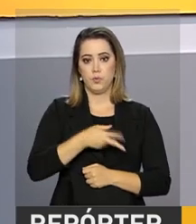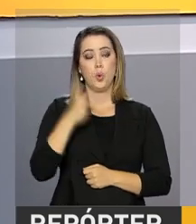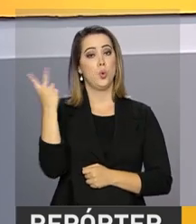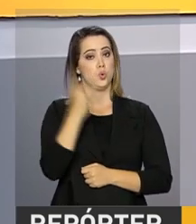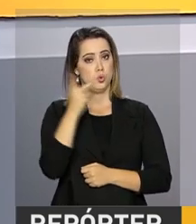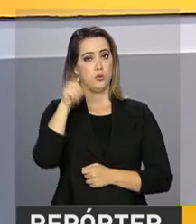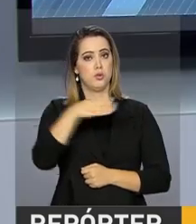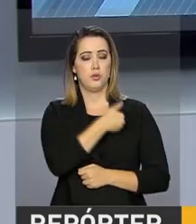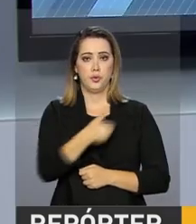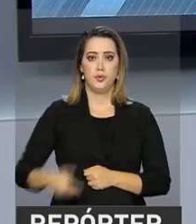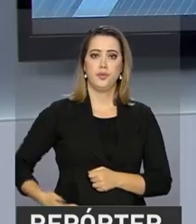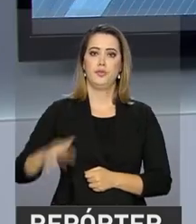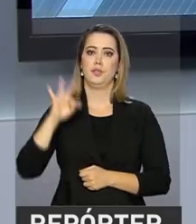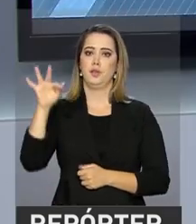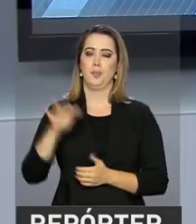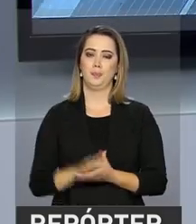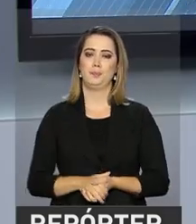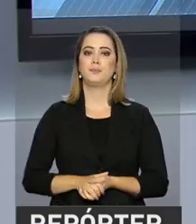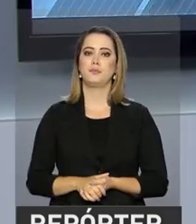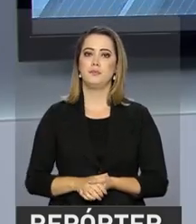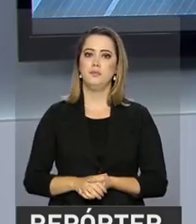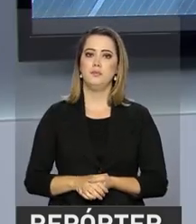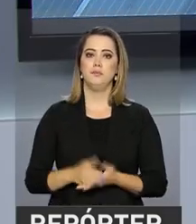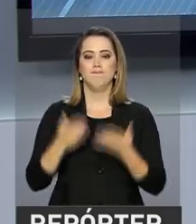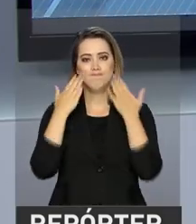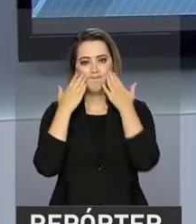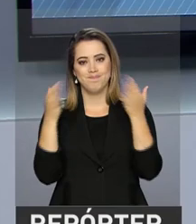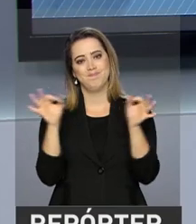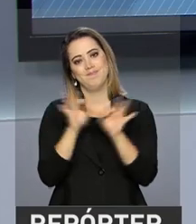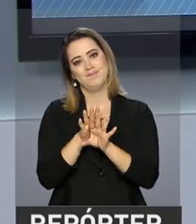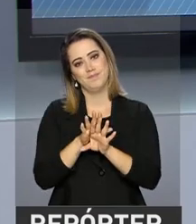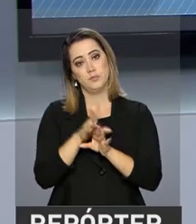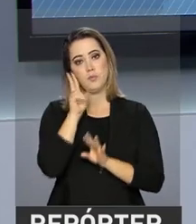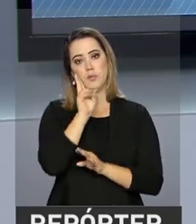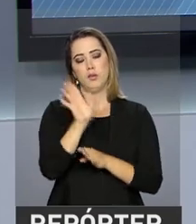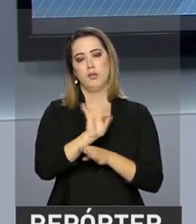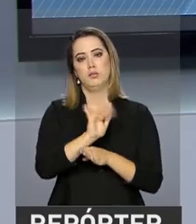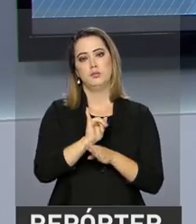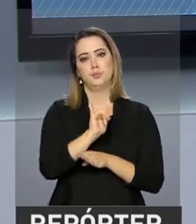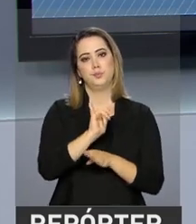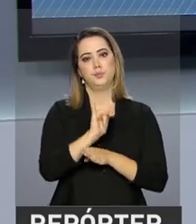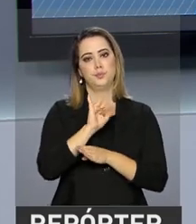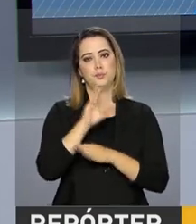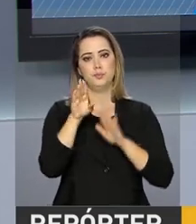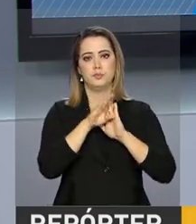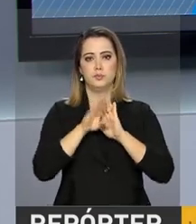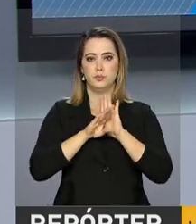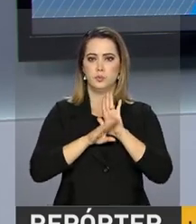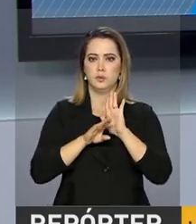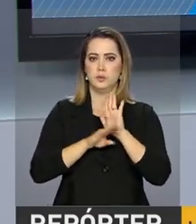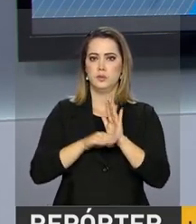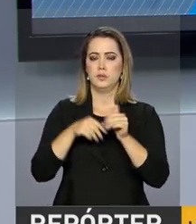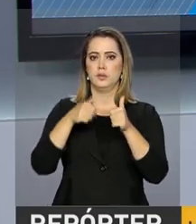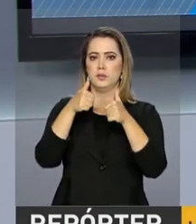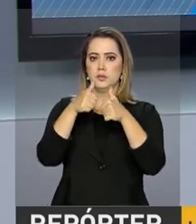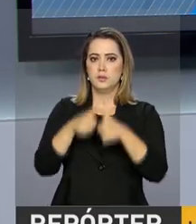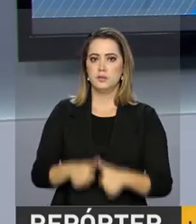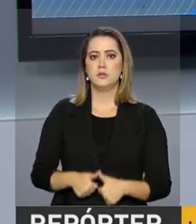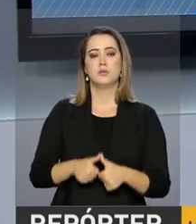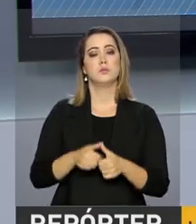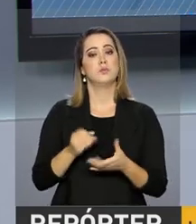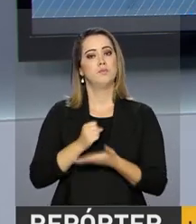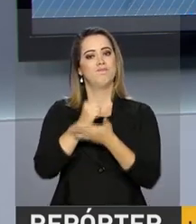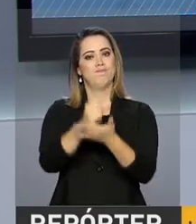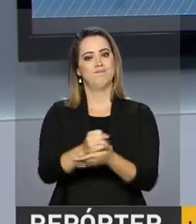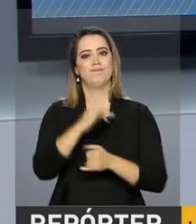do governo federal. O repórter NBR fica por aqui. Você pode rever as reportagens no YouTube e toda a nossa programação